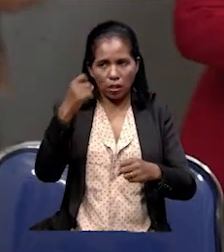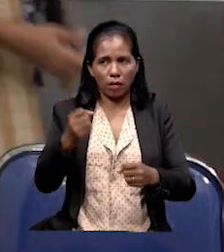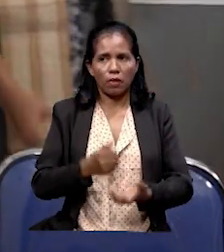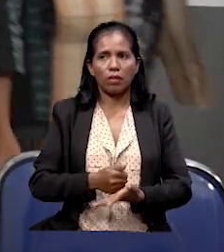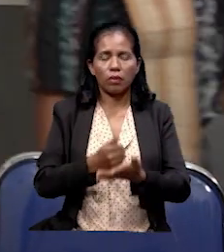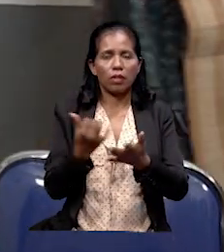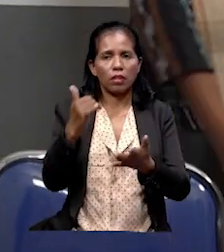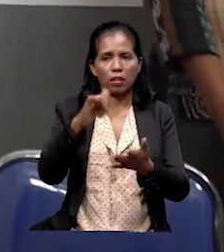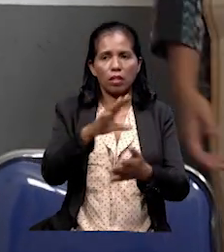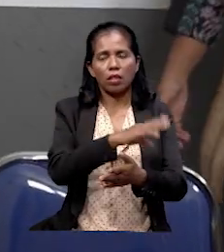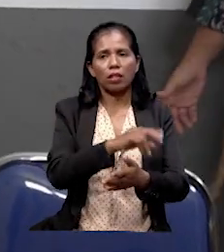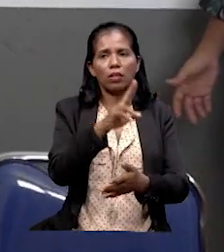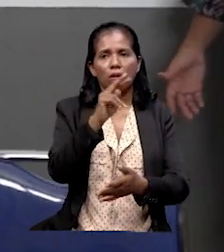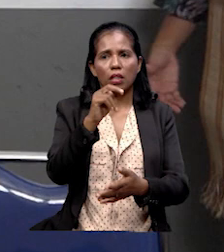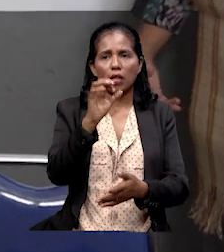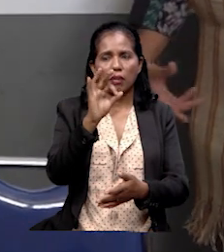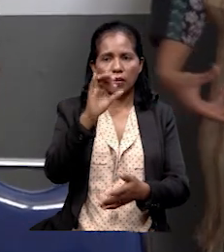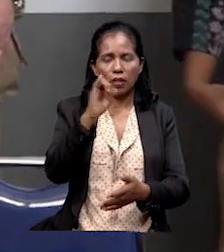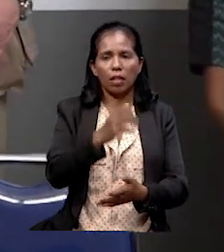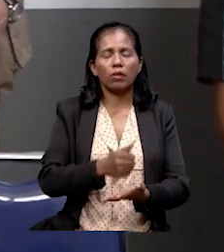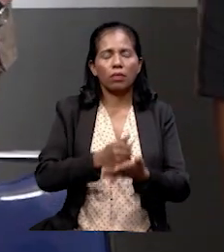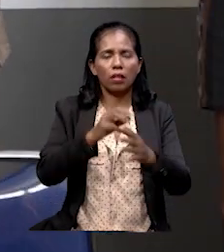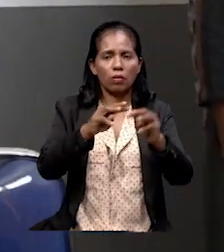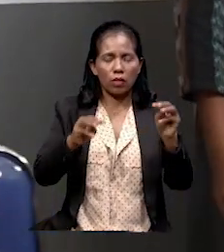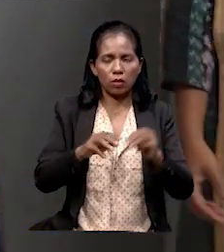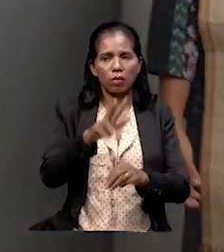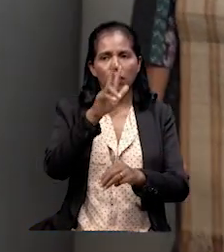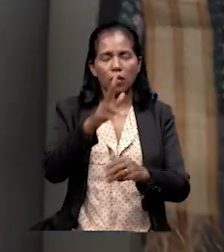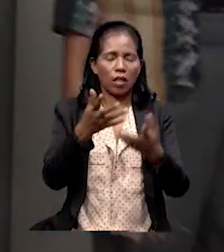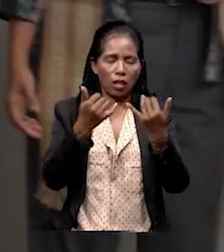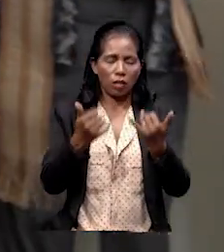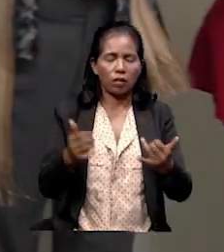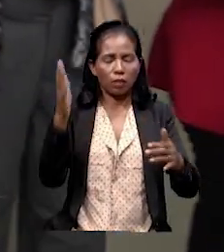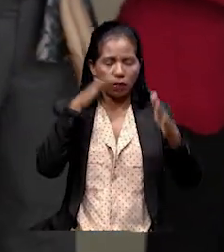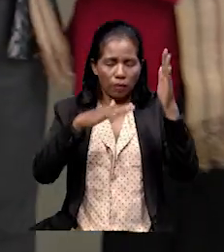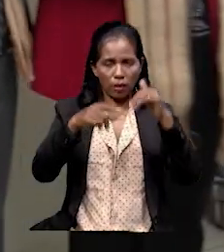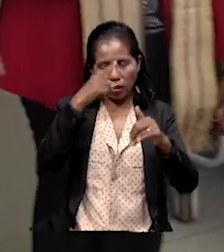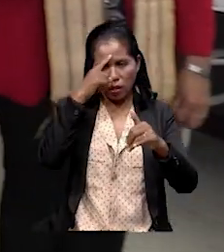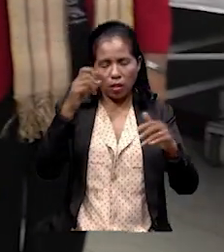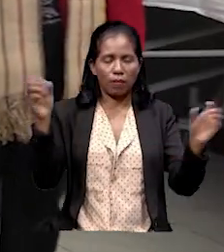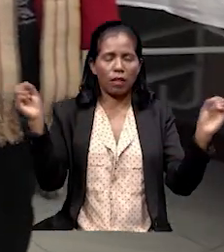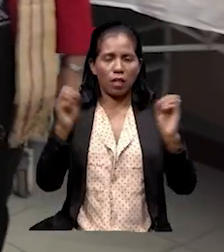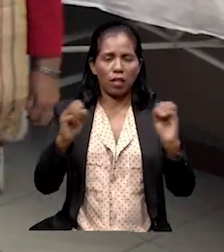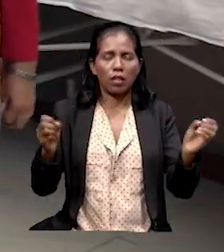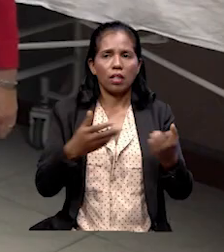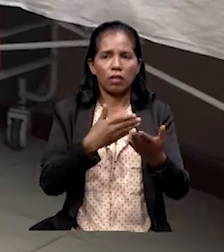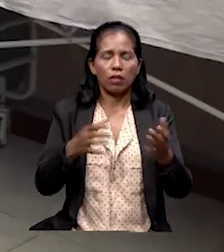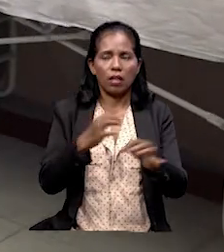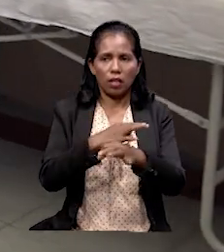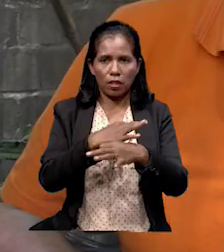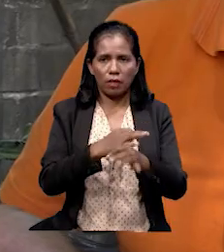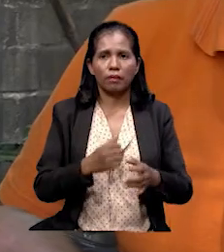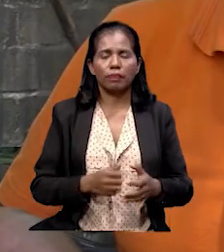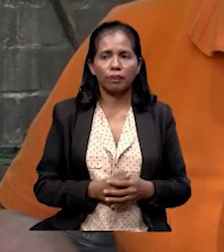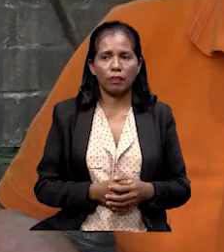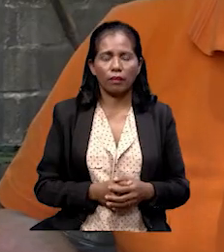de Sira nebe UNFPA facilita e município tolo, agora sai problema tampa lá e manutenção. But there is